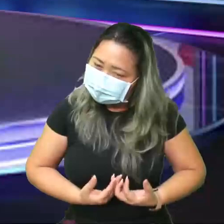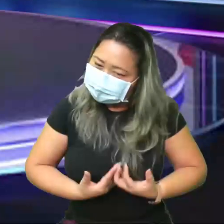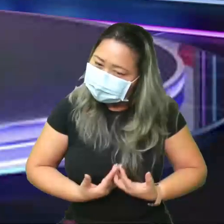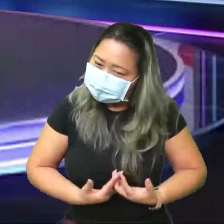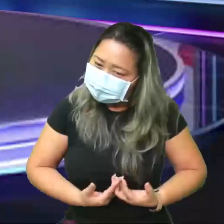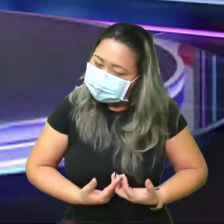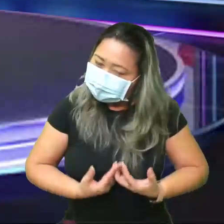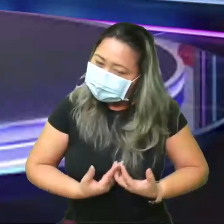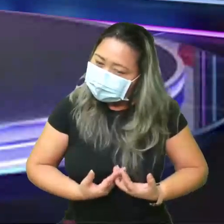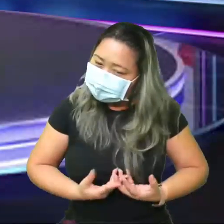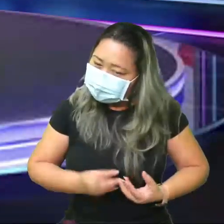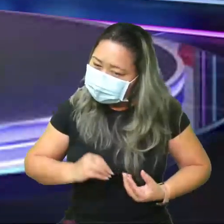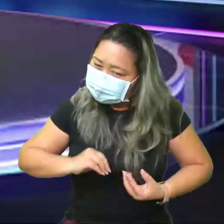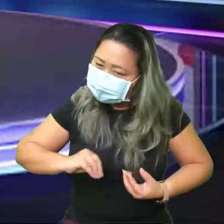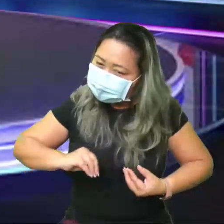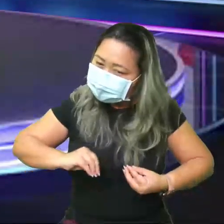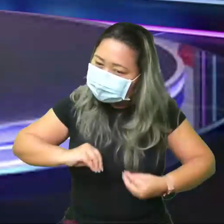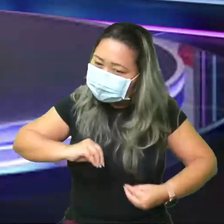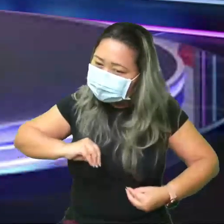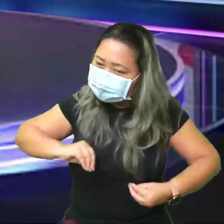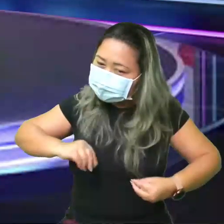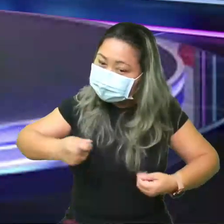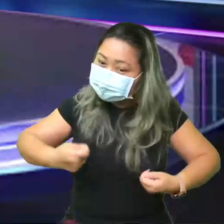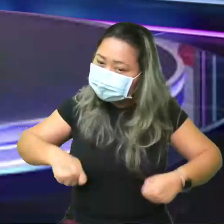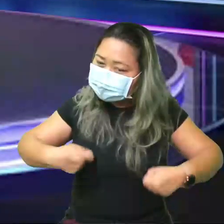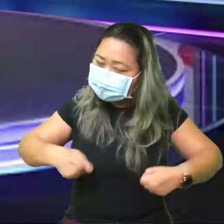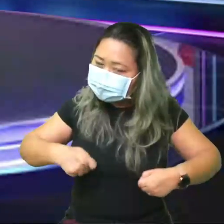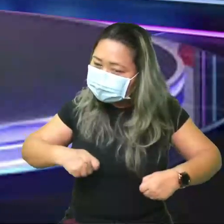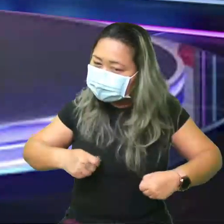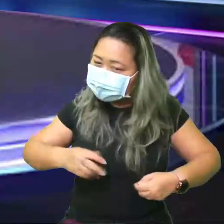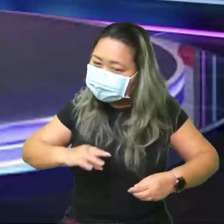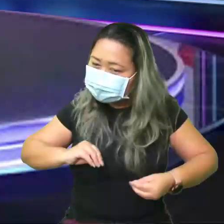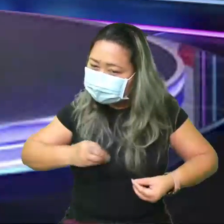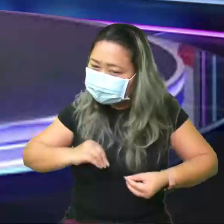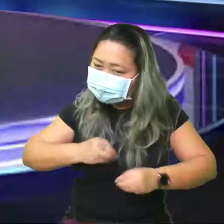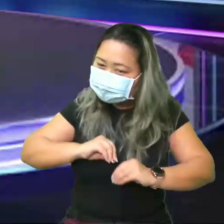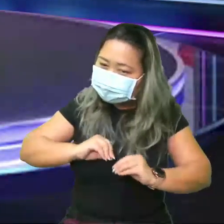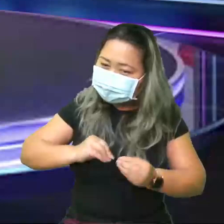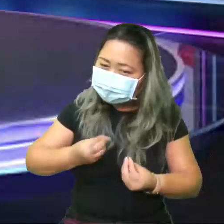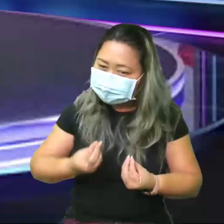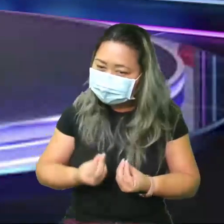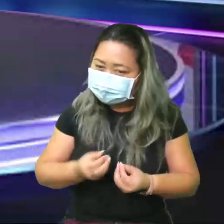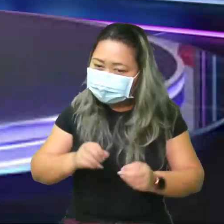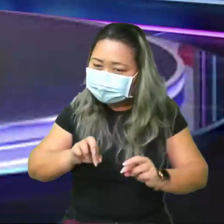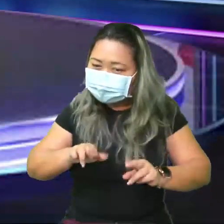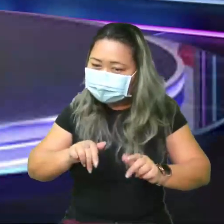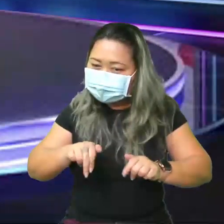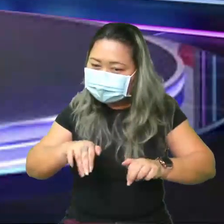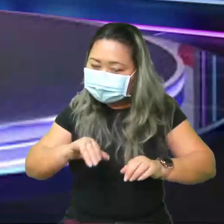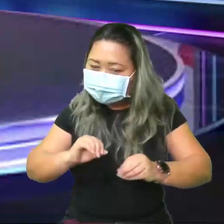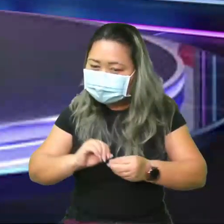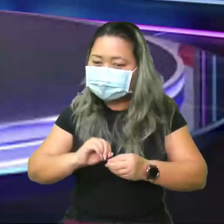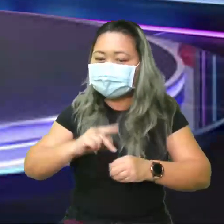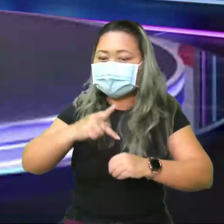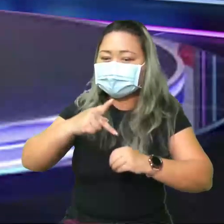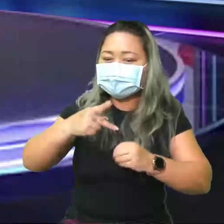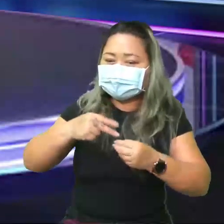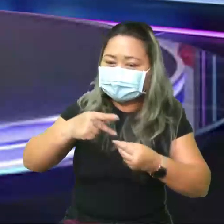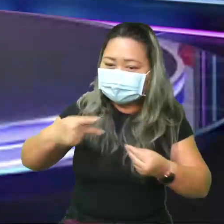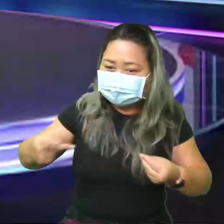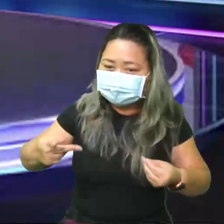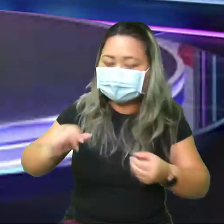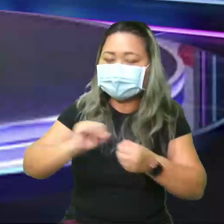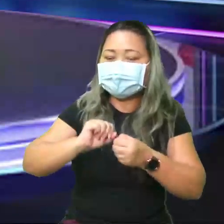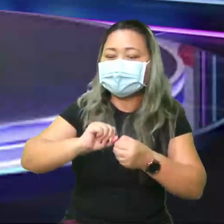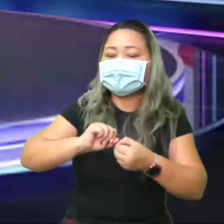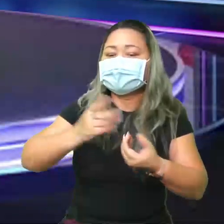muito importantes. Os alimentos que nós consumimos, eles vão passar, né, são formados, constituídos por diversas substâncias